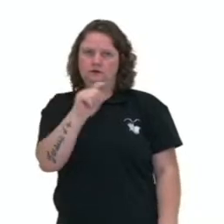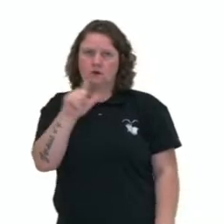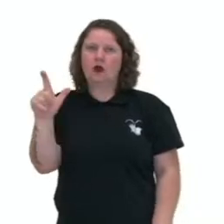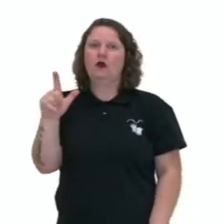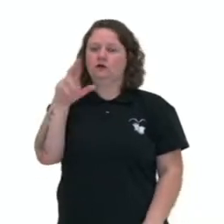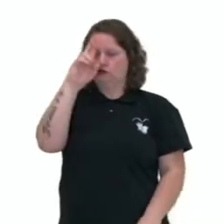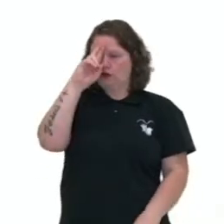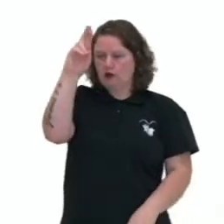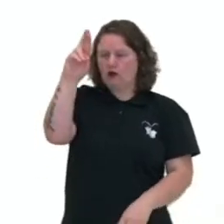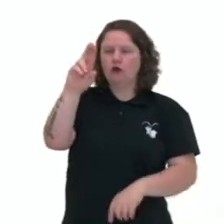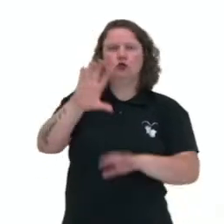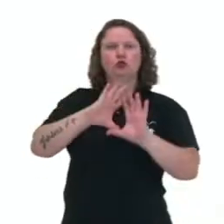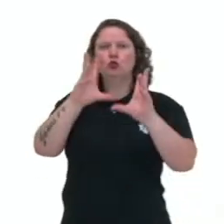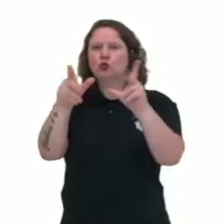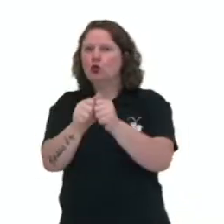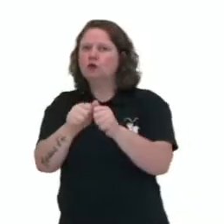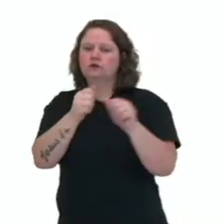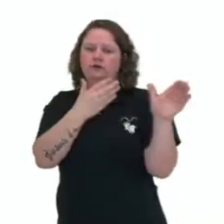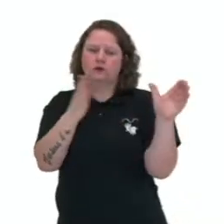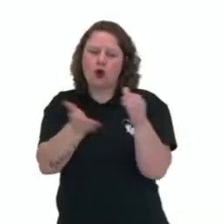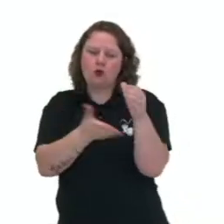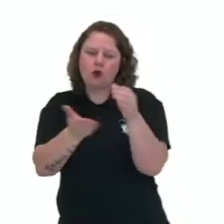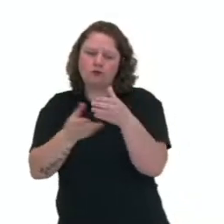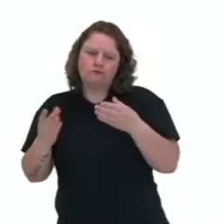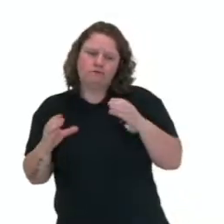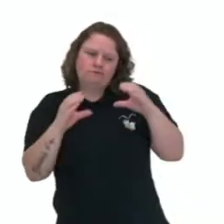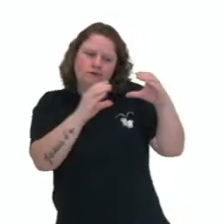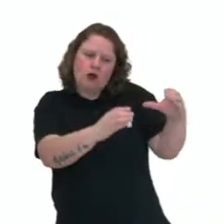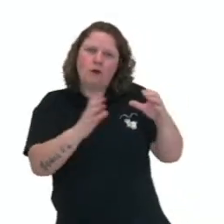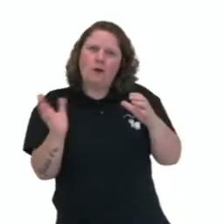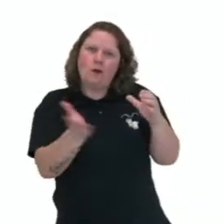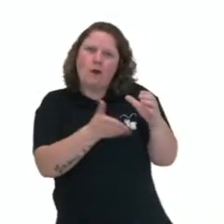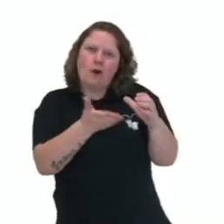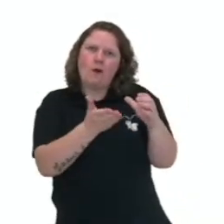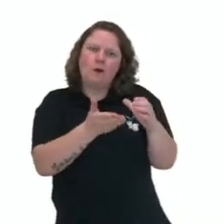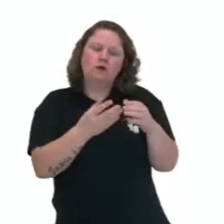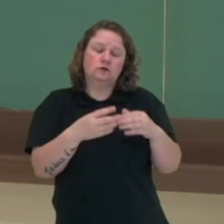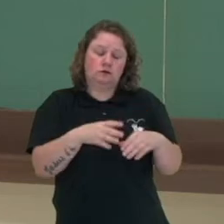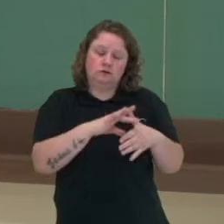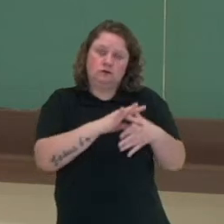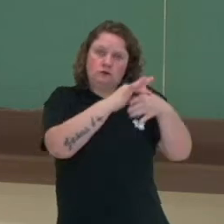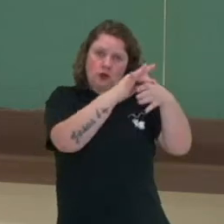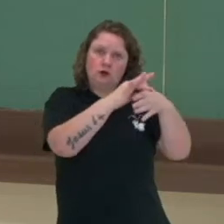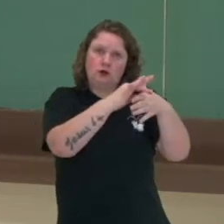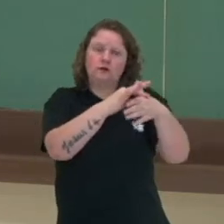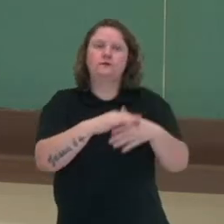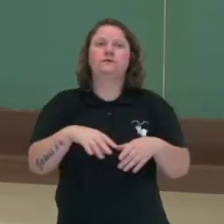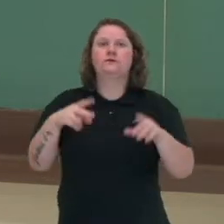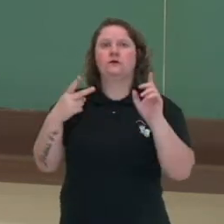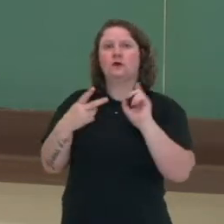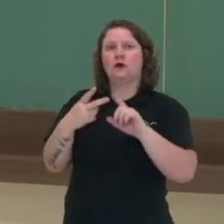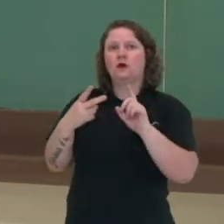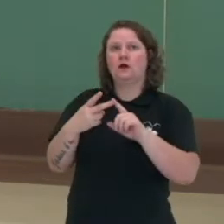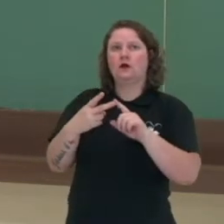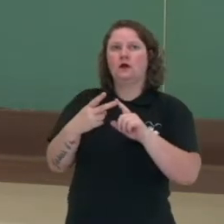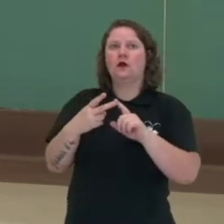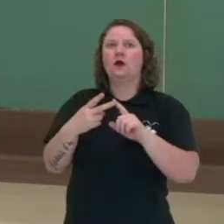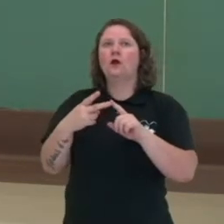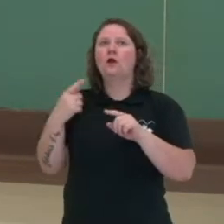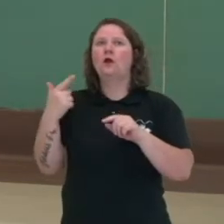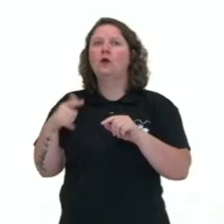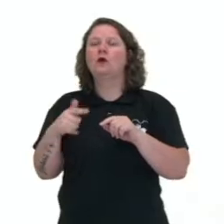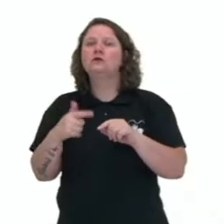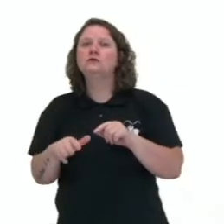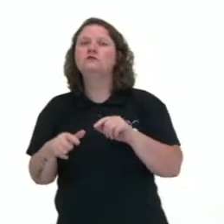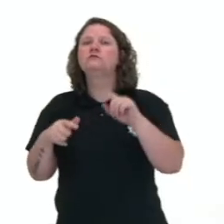manso servil, terras que os camponeses usavam para sobreviver e cumprir as obrigações com seu senhor.